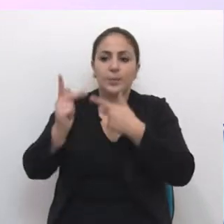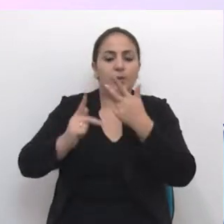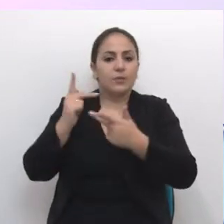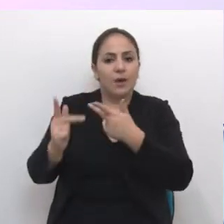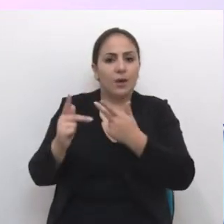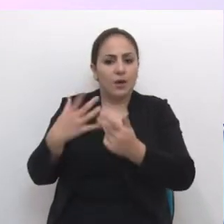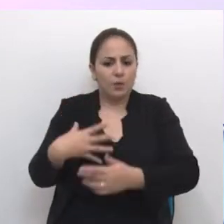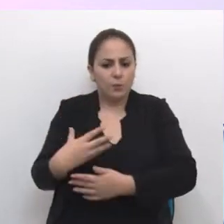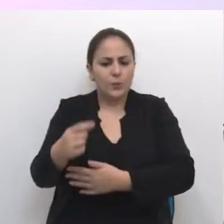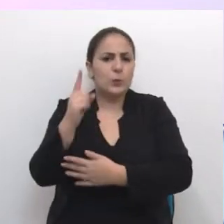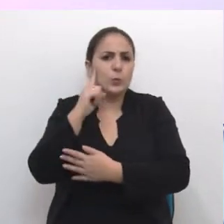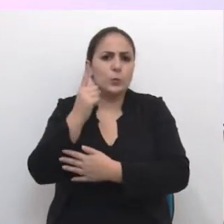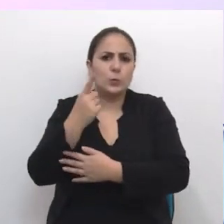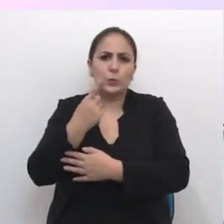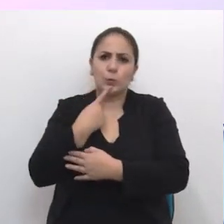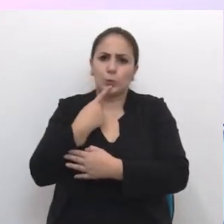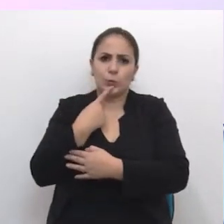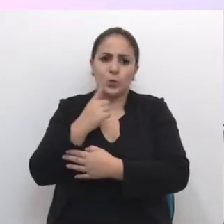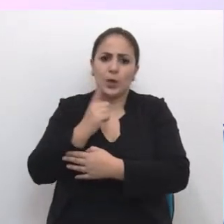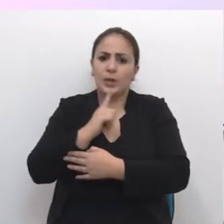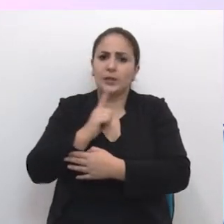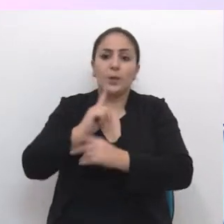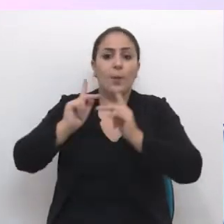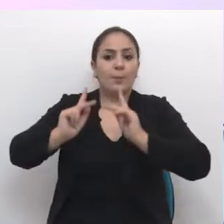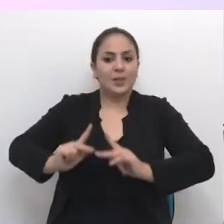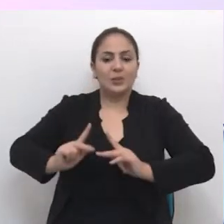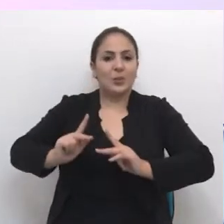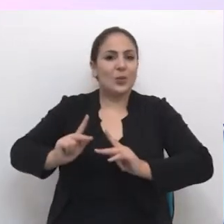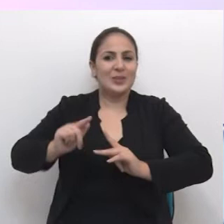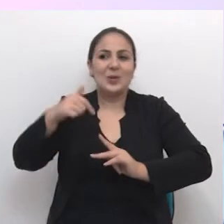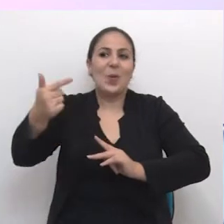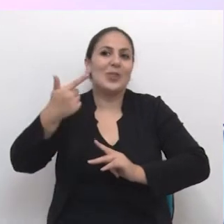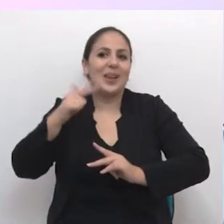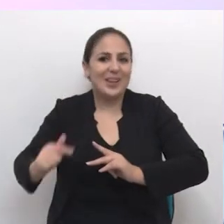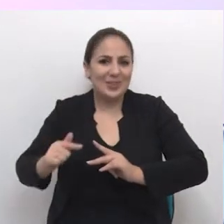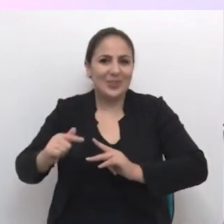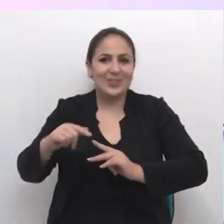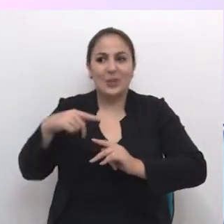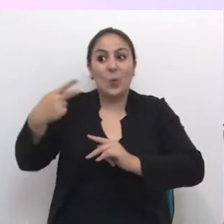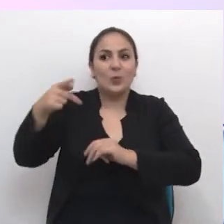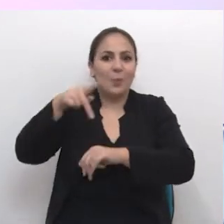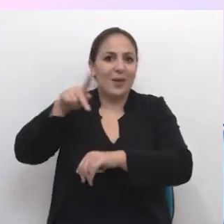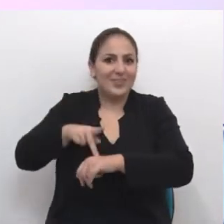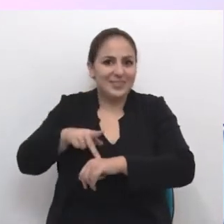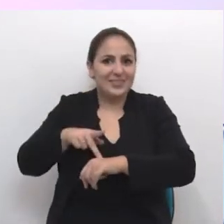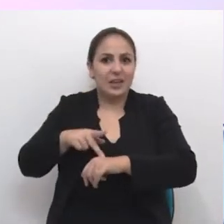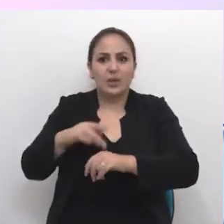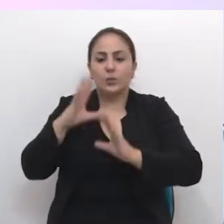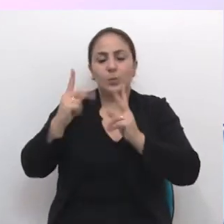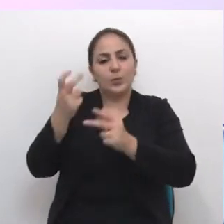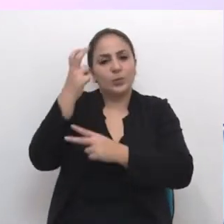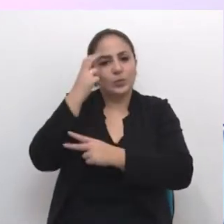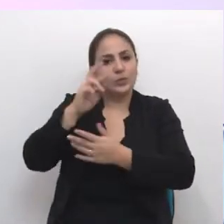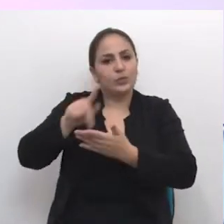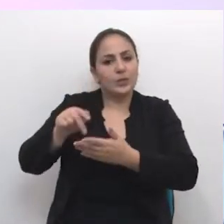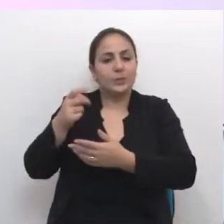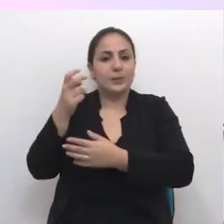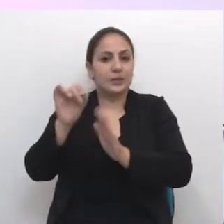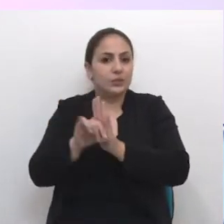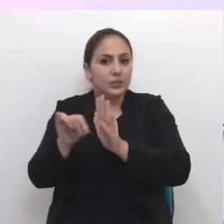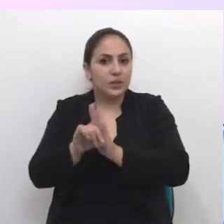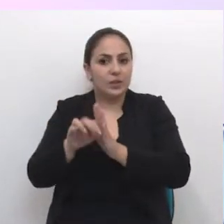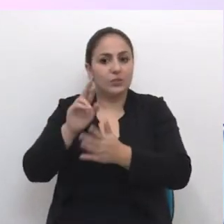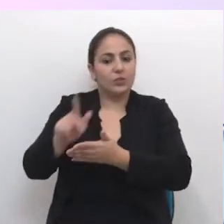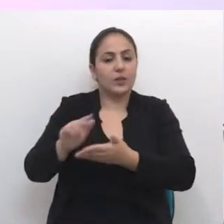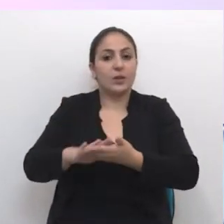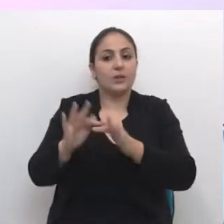filho surdo é praticamente ter um estrangeiro em casa, porque é toda uma cultura diferente, uma identidade, uma língua diferente.